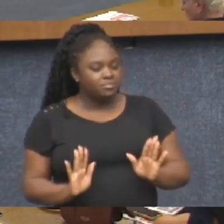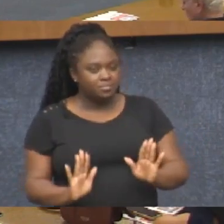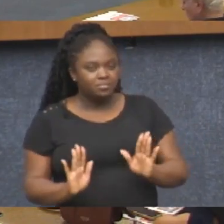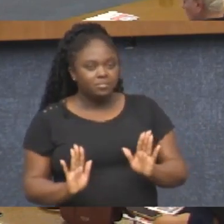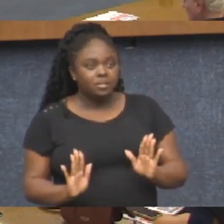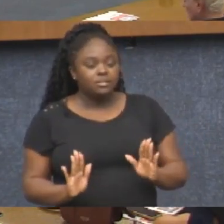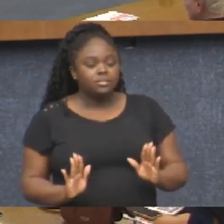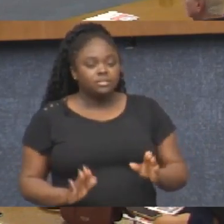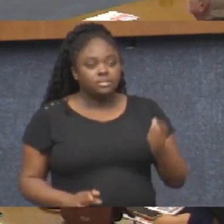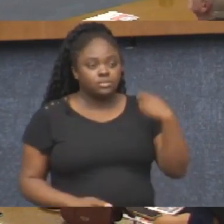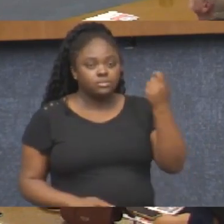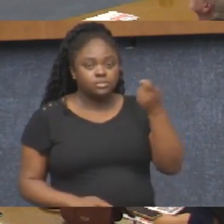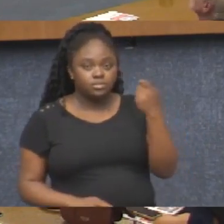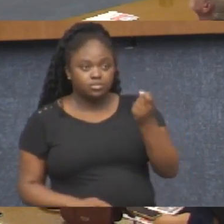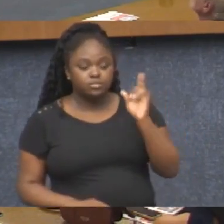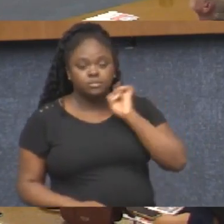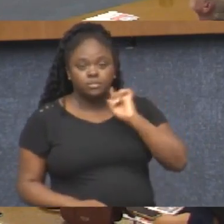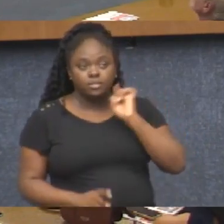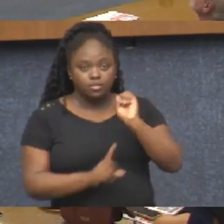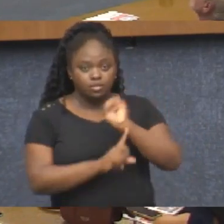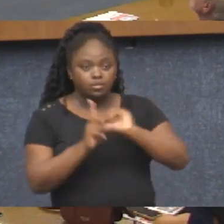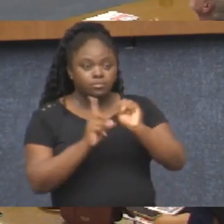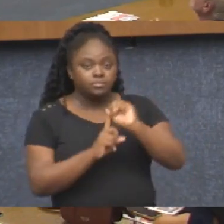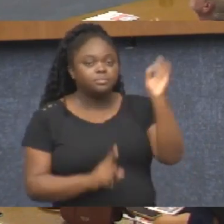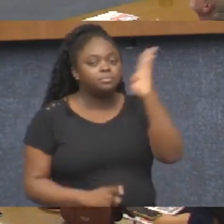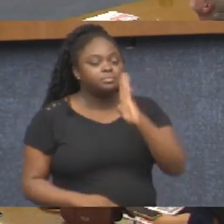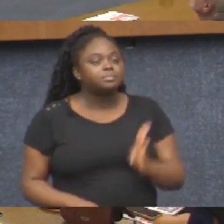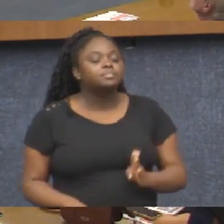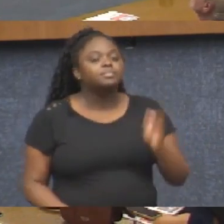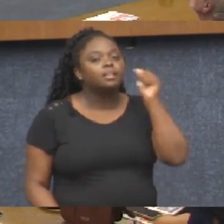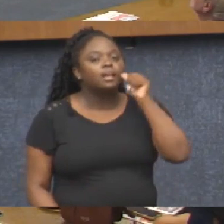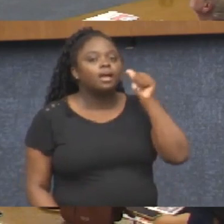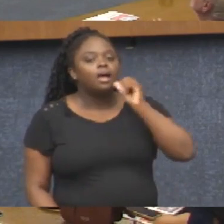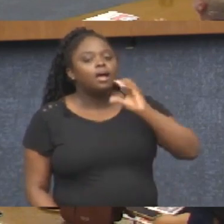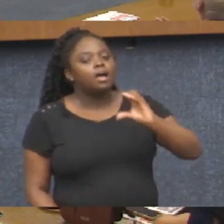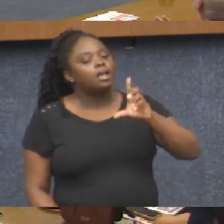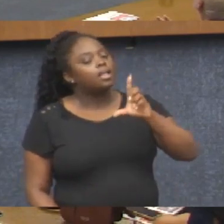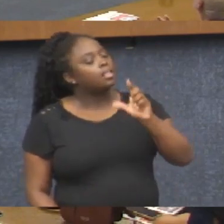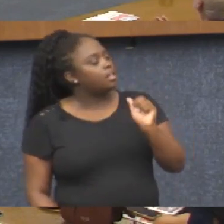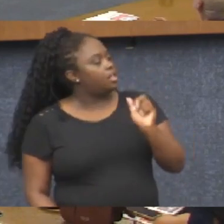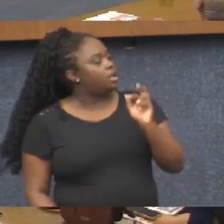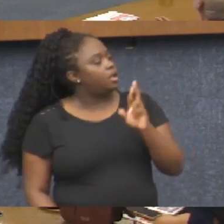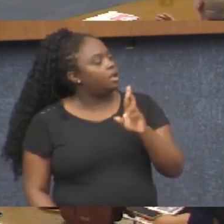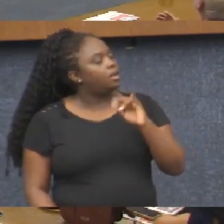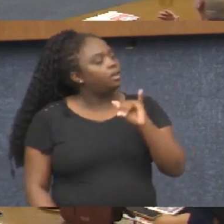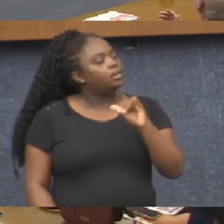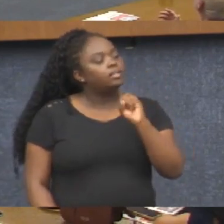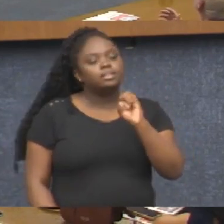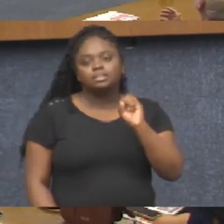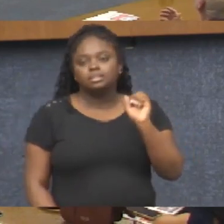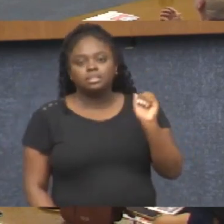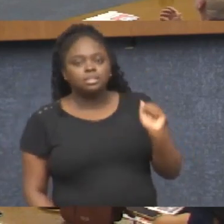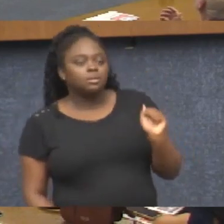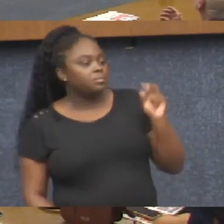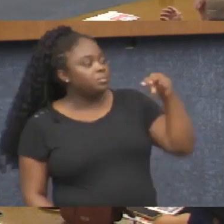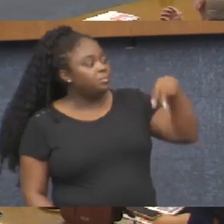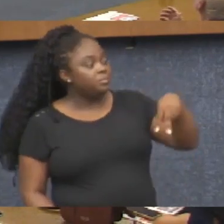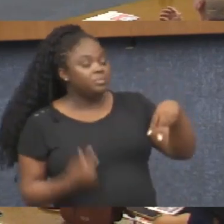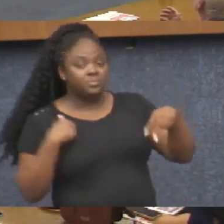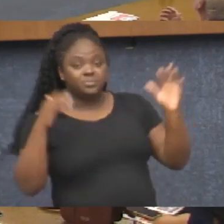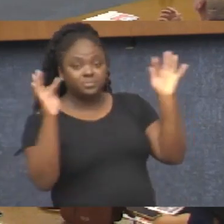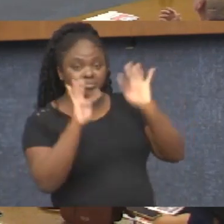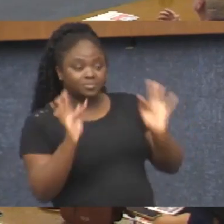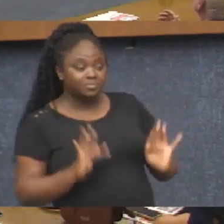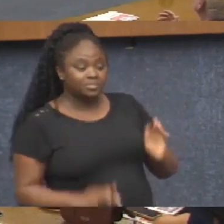nossas Associação Mineira e Sociedade Brasileira. E a Clarissa, que não sei se todo mundo conhece, levanta aí, Clarissa, que eu fico muito feliz dela estar aqui,